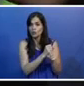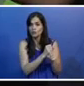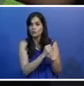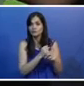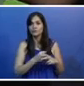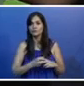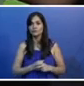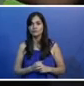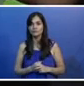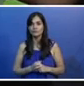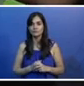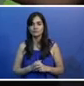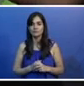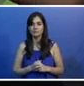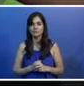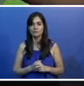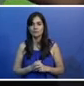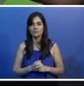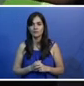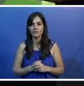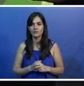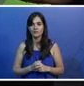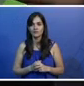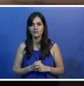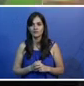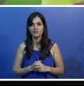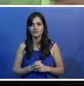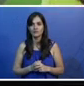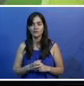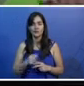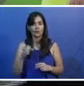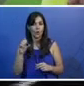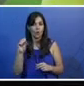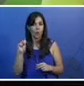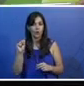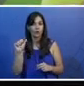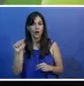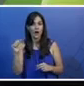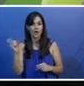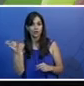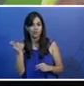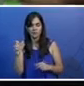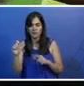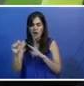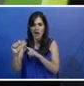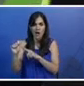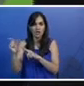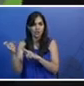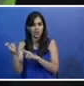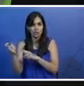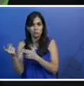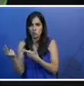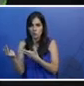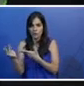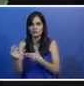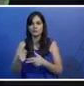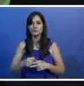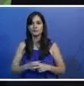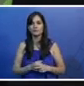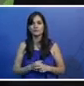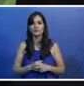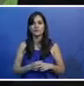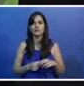3, 8. E a parte literal continua da mesma maneira.